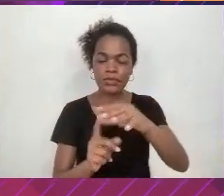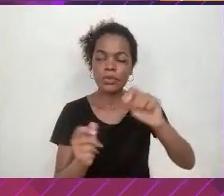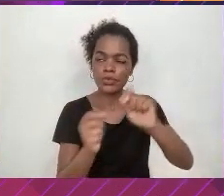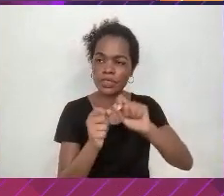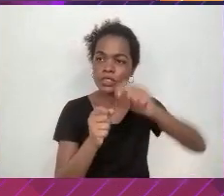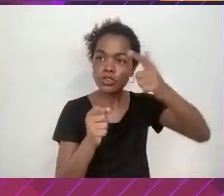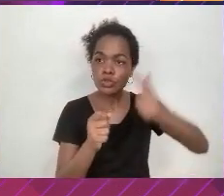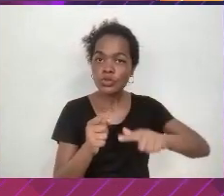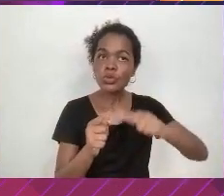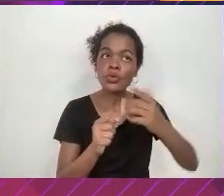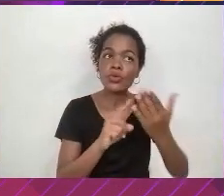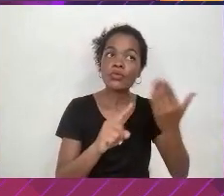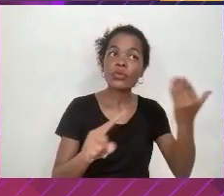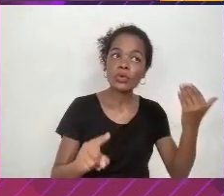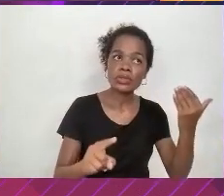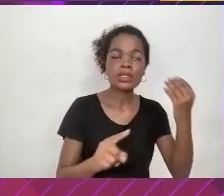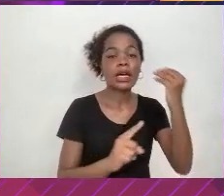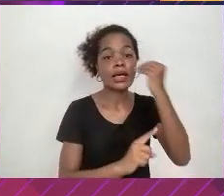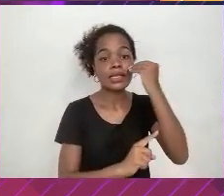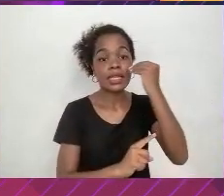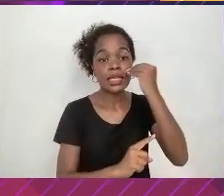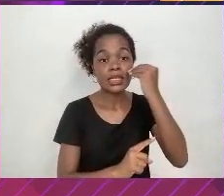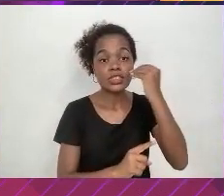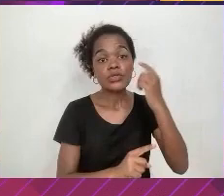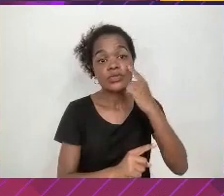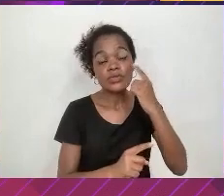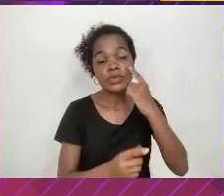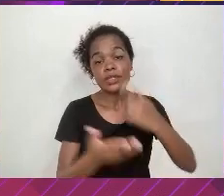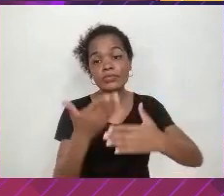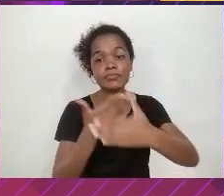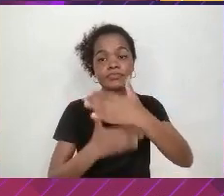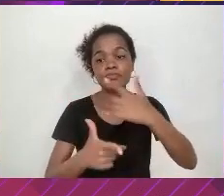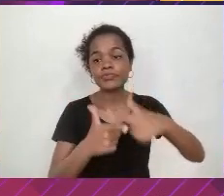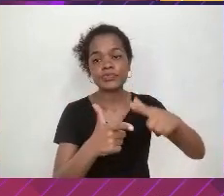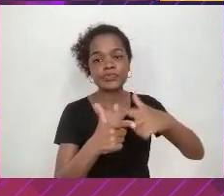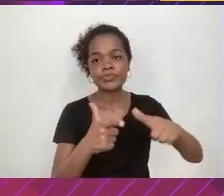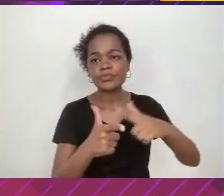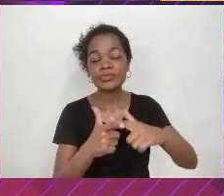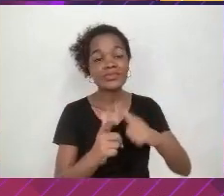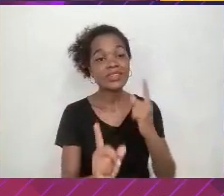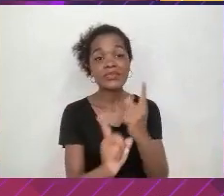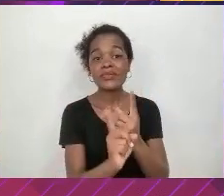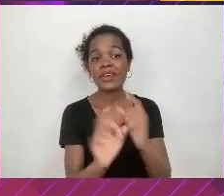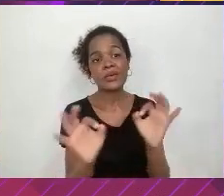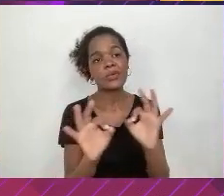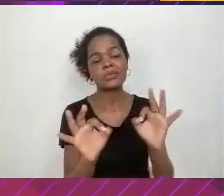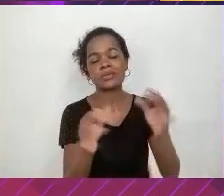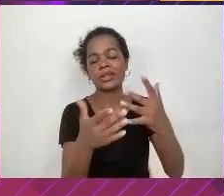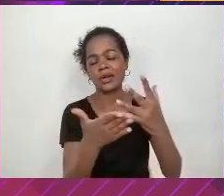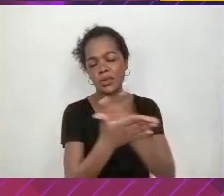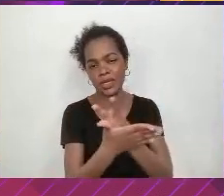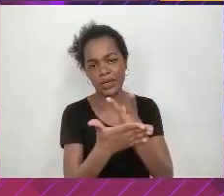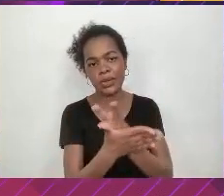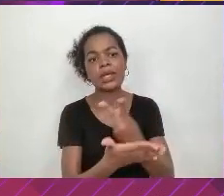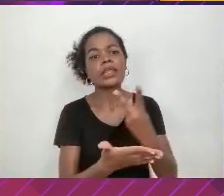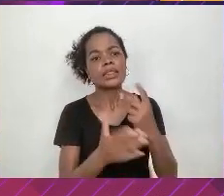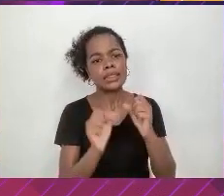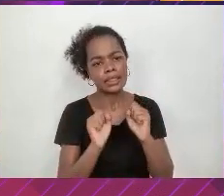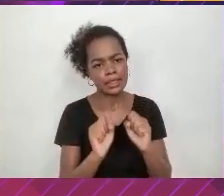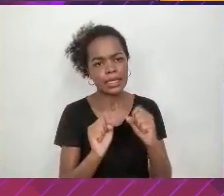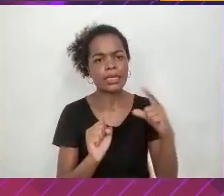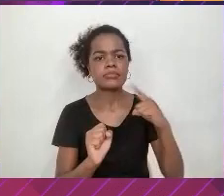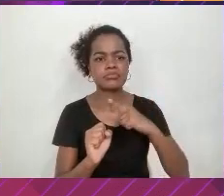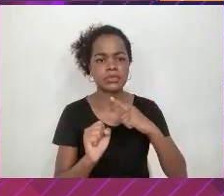novo, ver se está retornando, ver todo o problema e não vai achar o erro. Claro, a gente tem bug na API, com